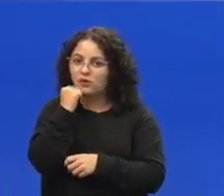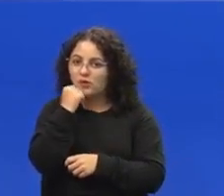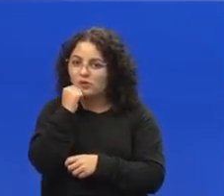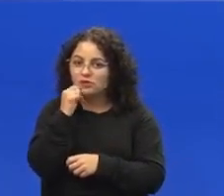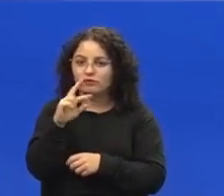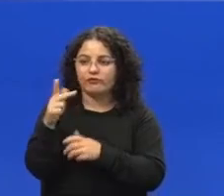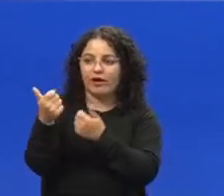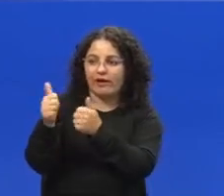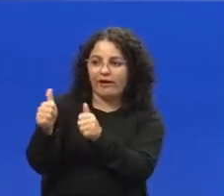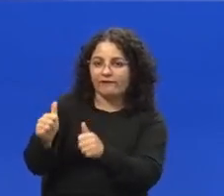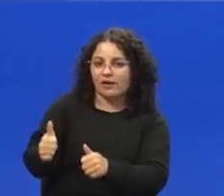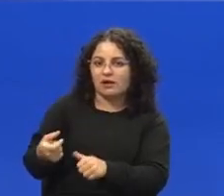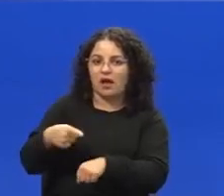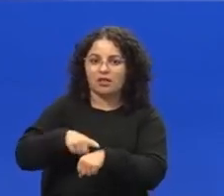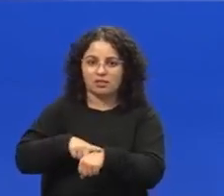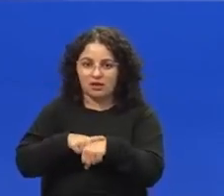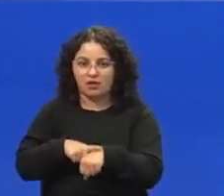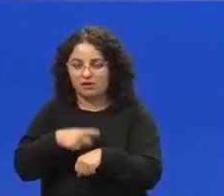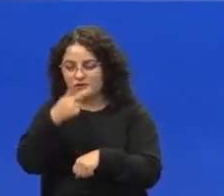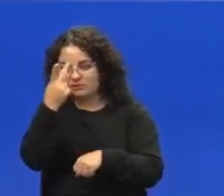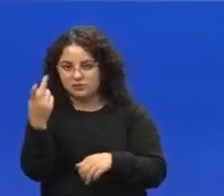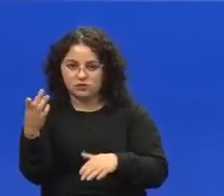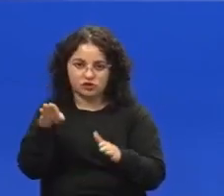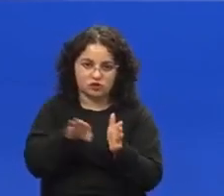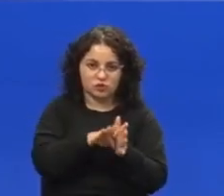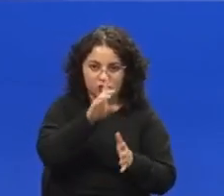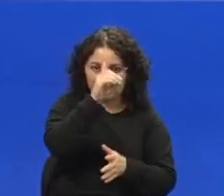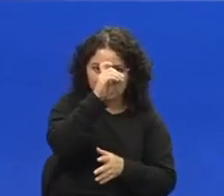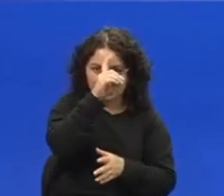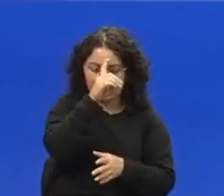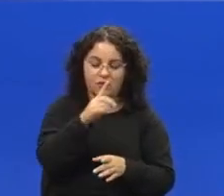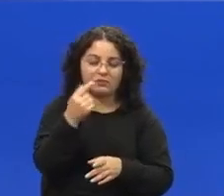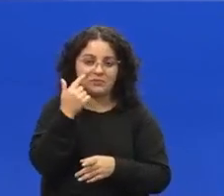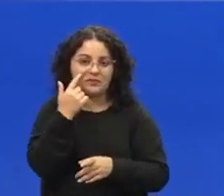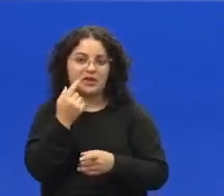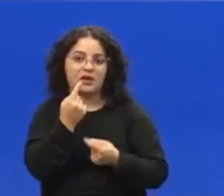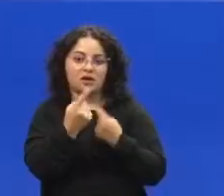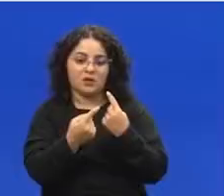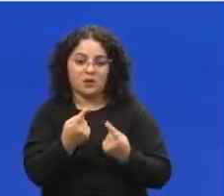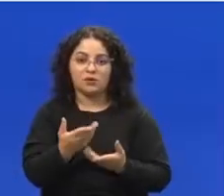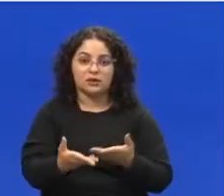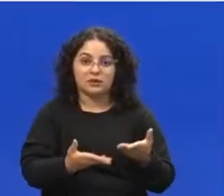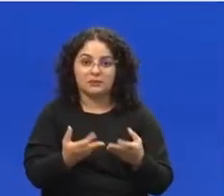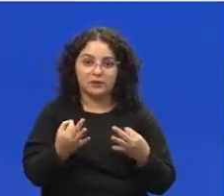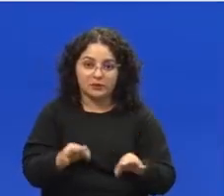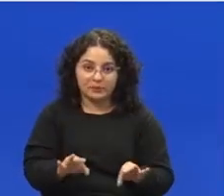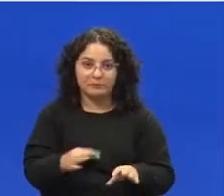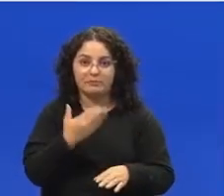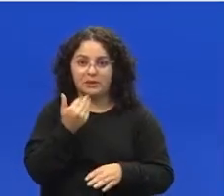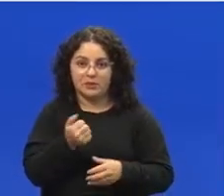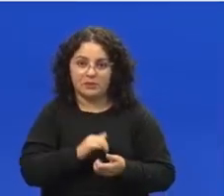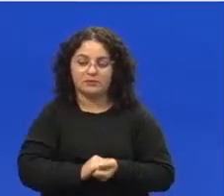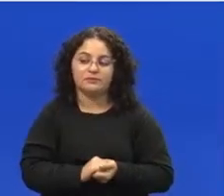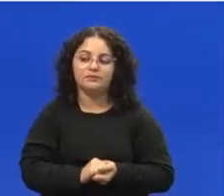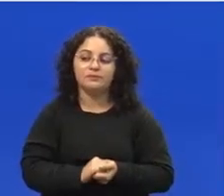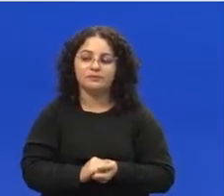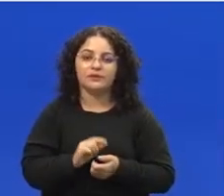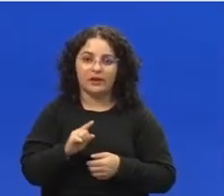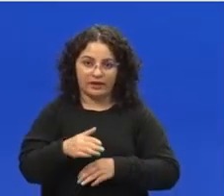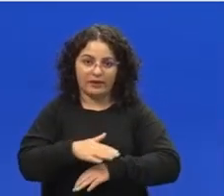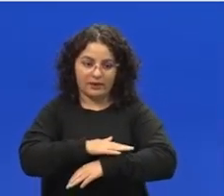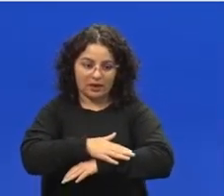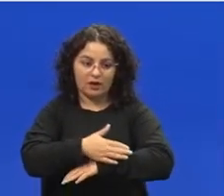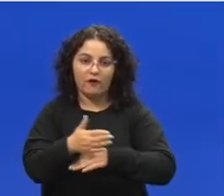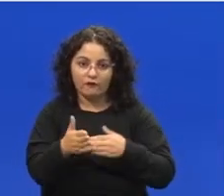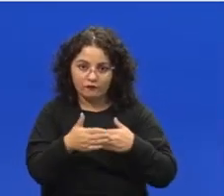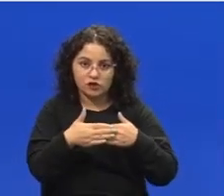momento que o paciente chega no pronto-socorro para determinar qual o tratamento. Primeira coisa, se a fratura é fechada ou